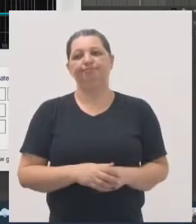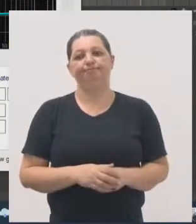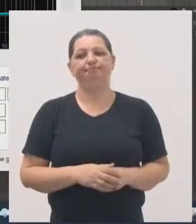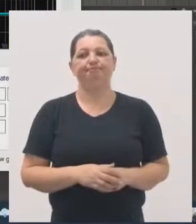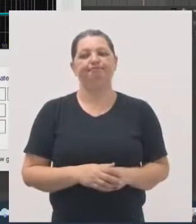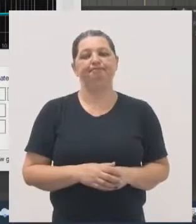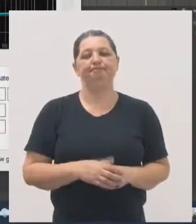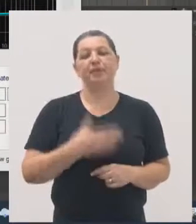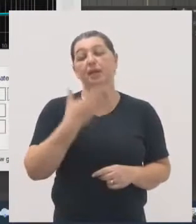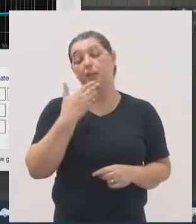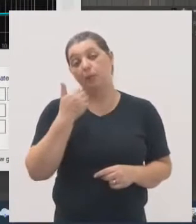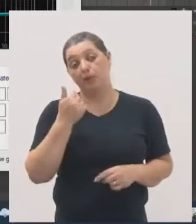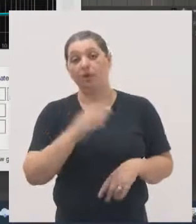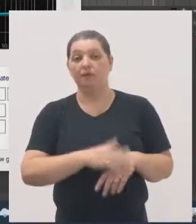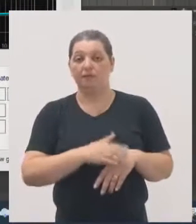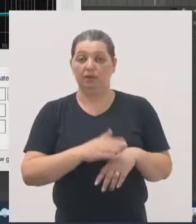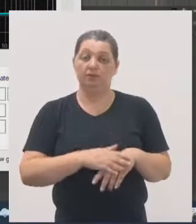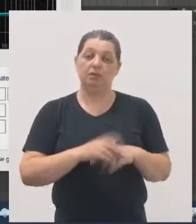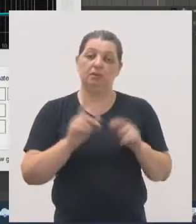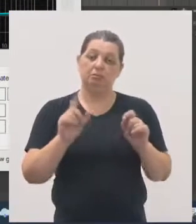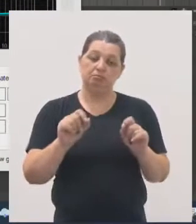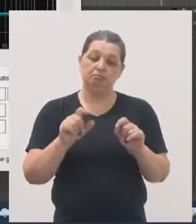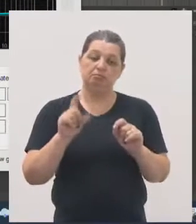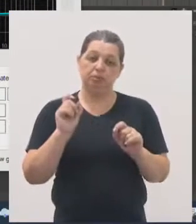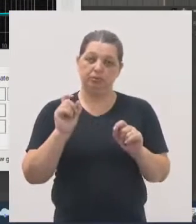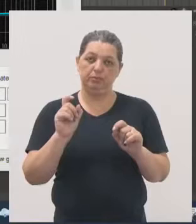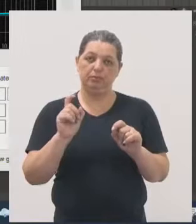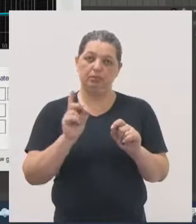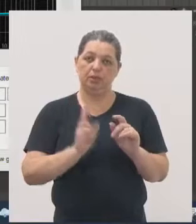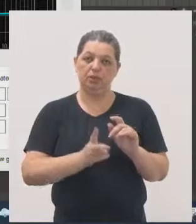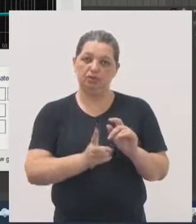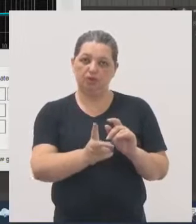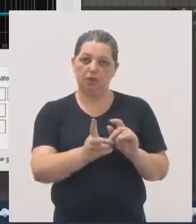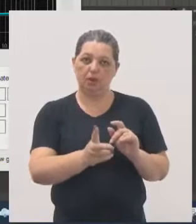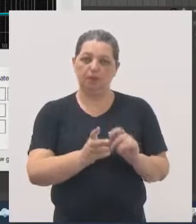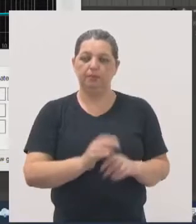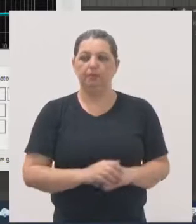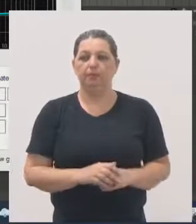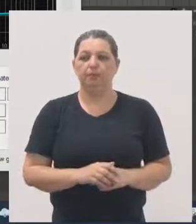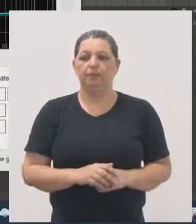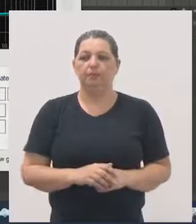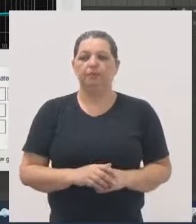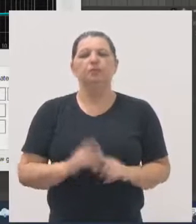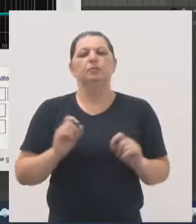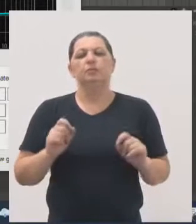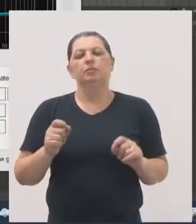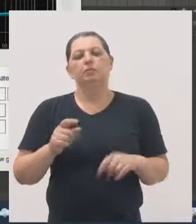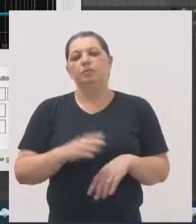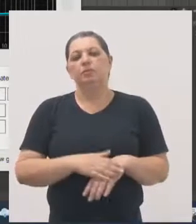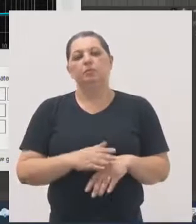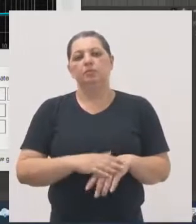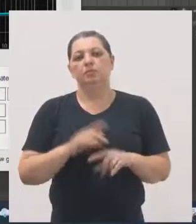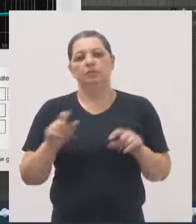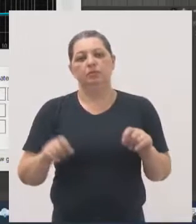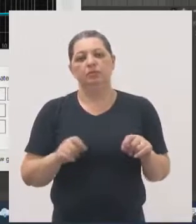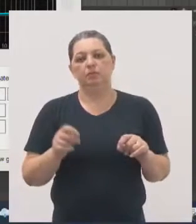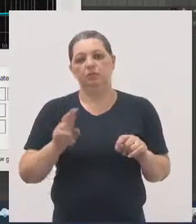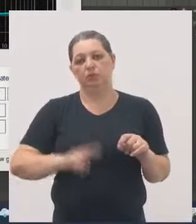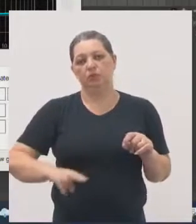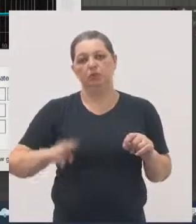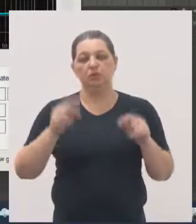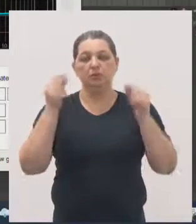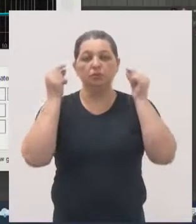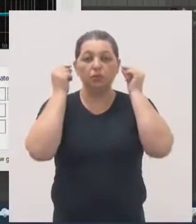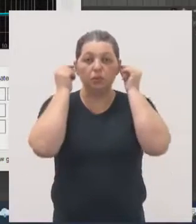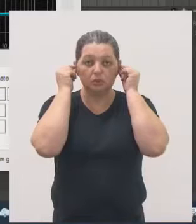fazer com ele tocando, né, para você ver. A gente coloca para tocar e então vai fazendo. Geralmente, pessoal, o que a gente faz? A gente utiliza um fone de